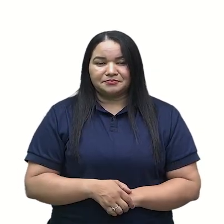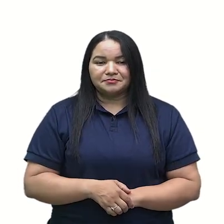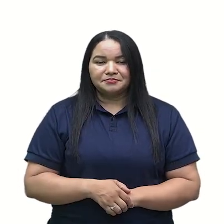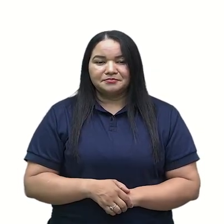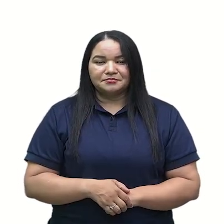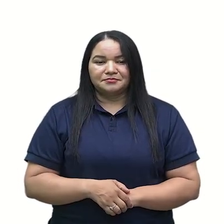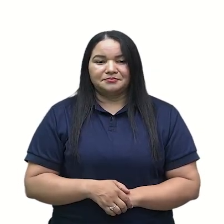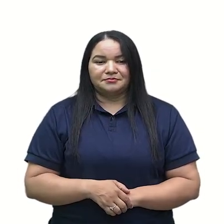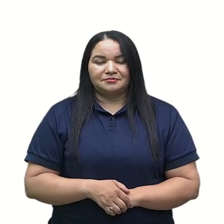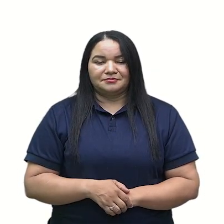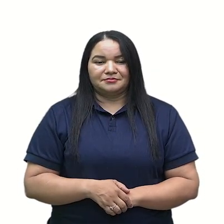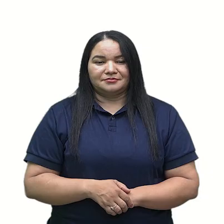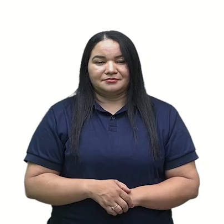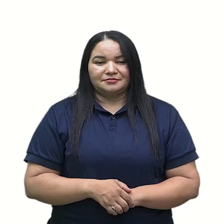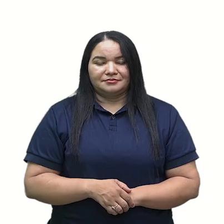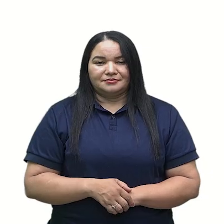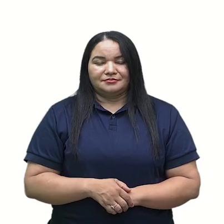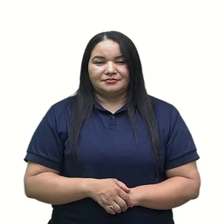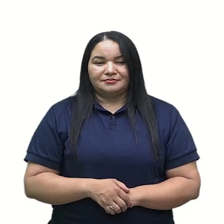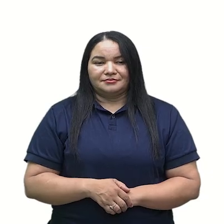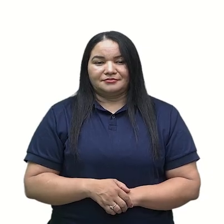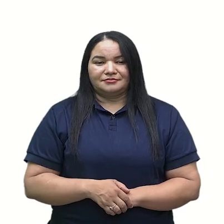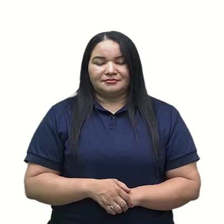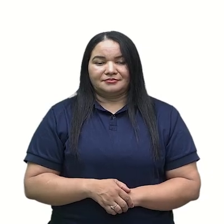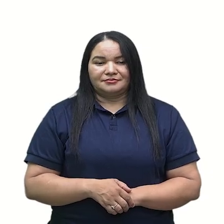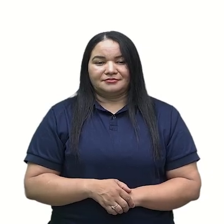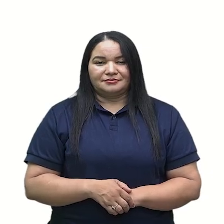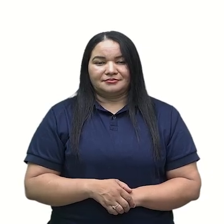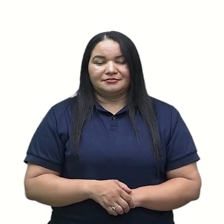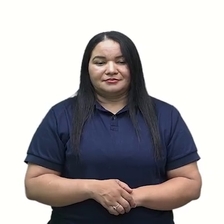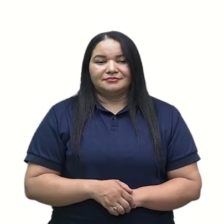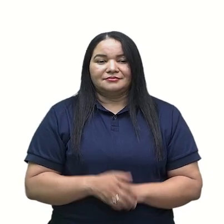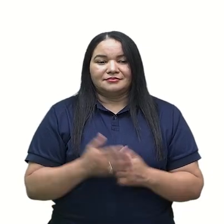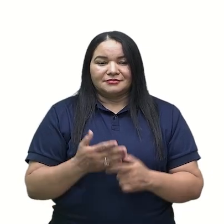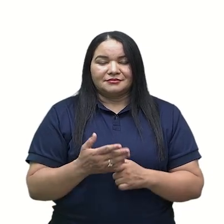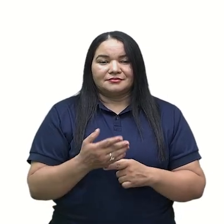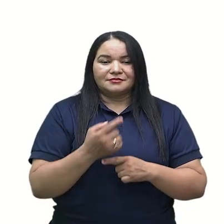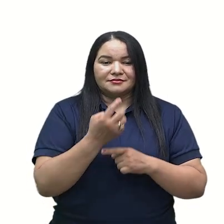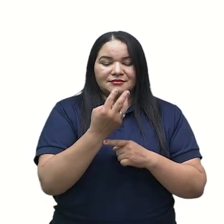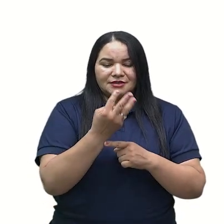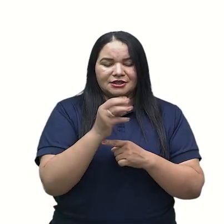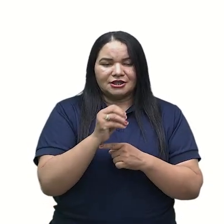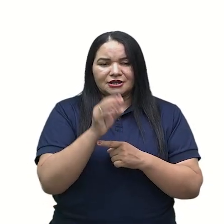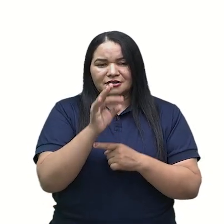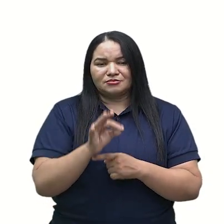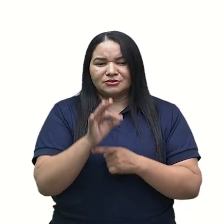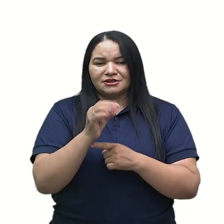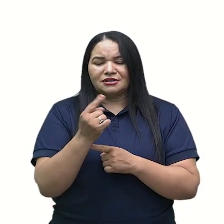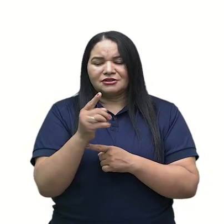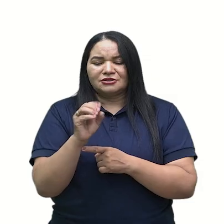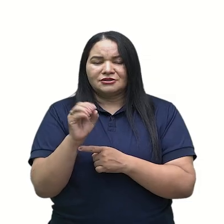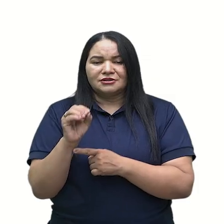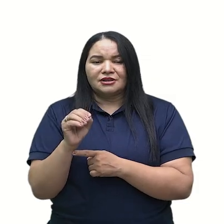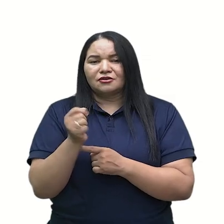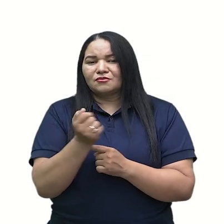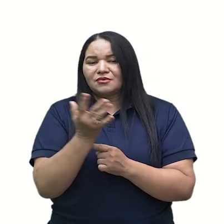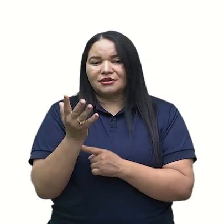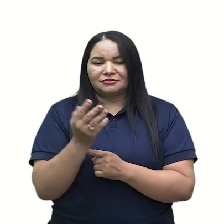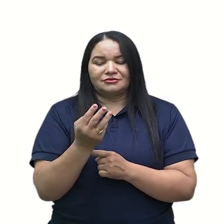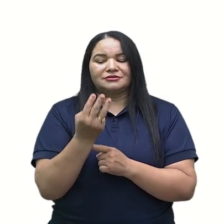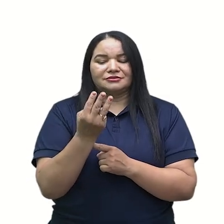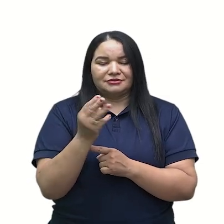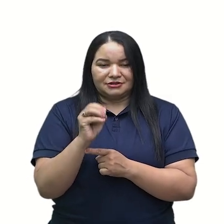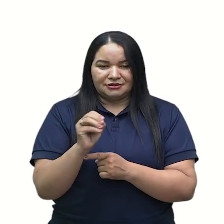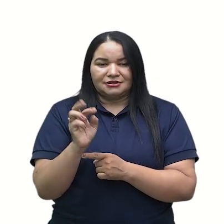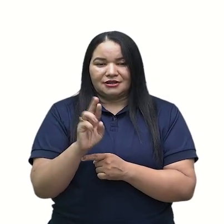mais 30%, tá bom? 30% de 100 equivale a R$30.